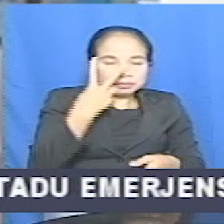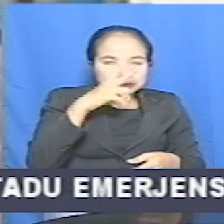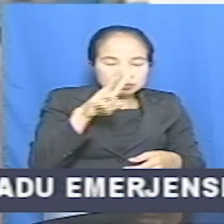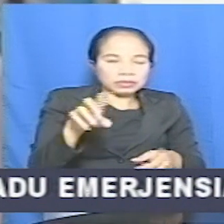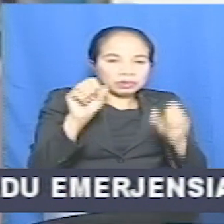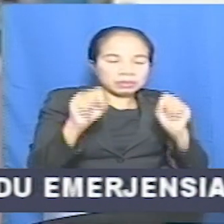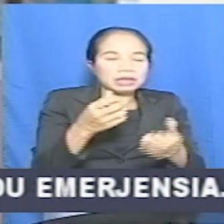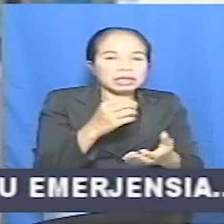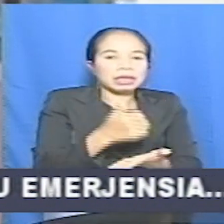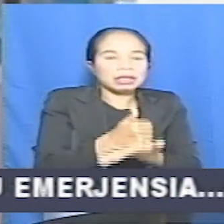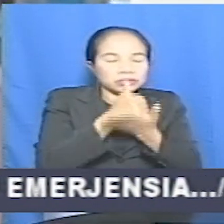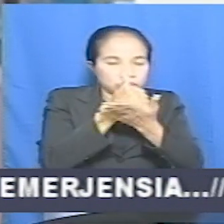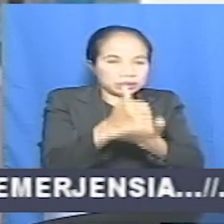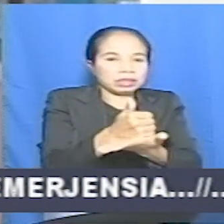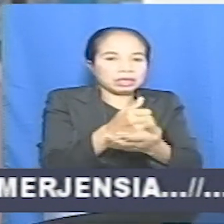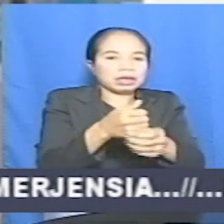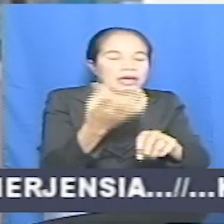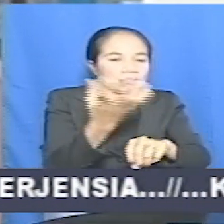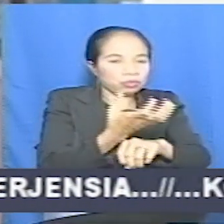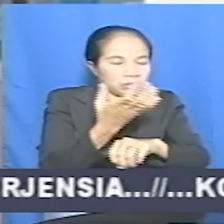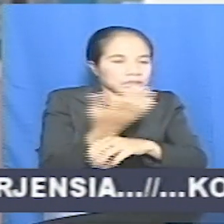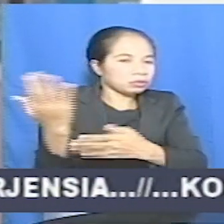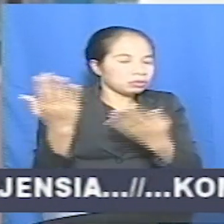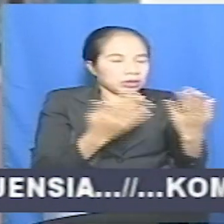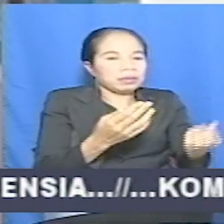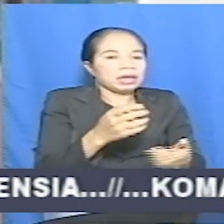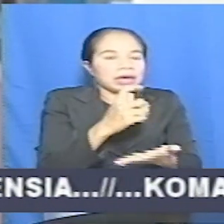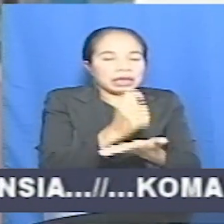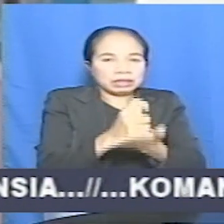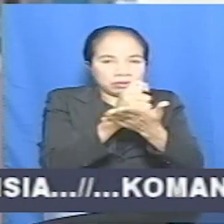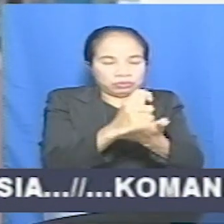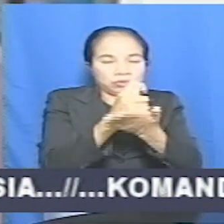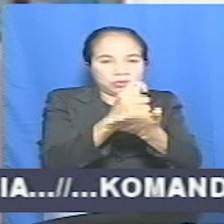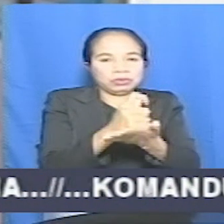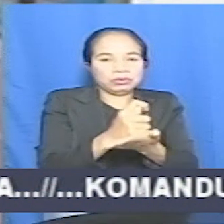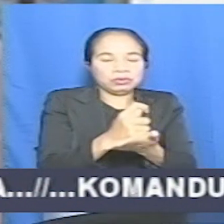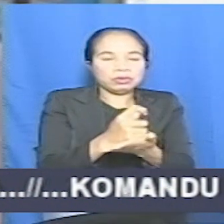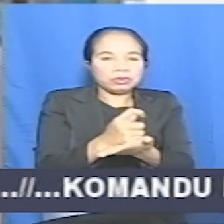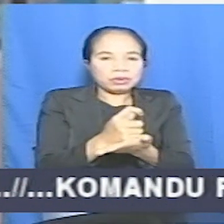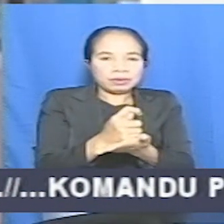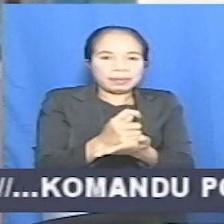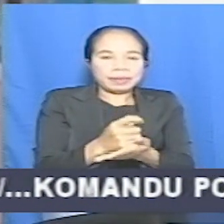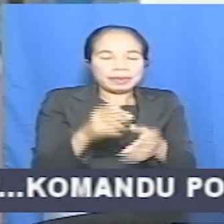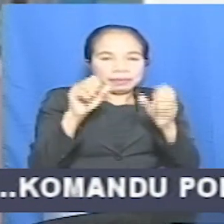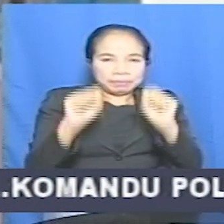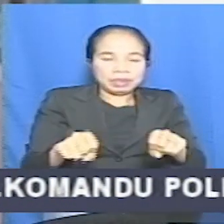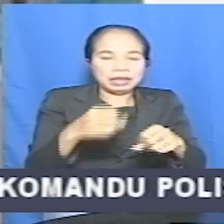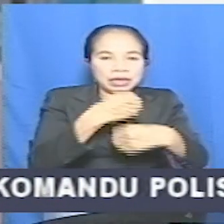tan ambulância maia a Tauru, multifunção maia a Tauru, para bele halo